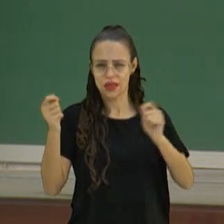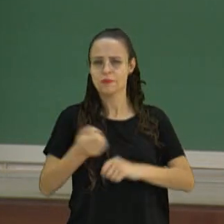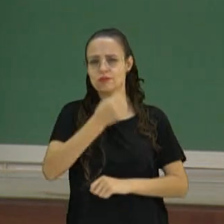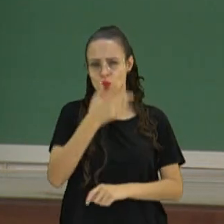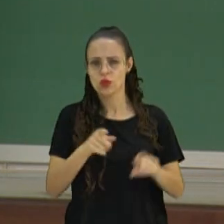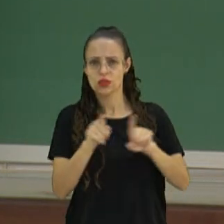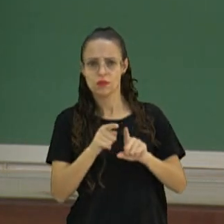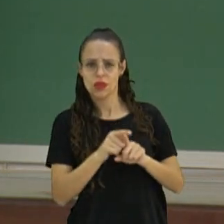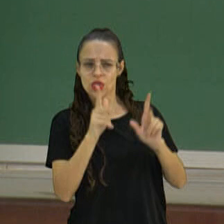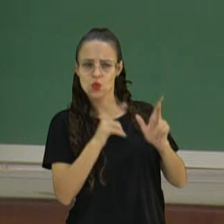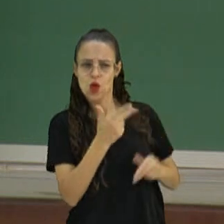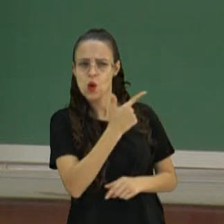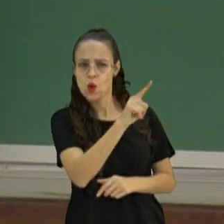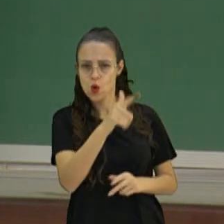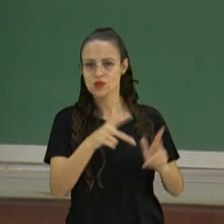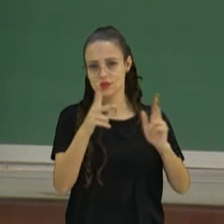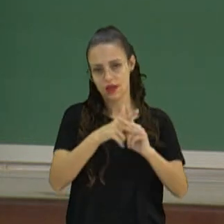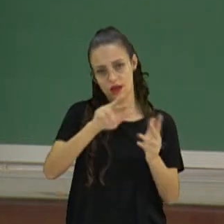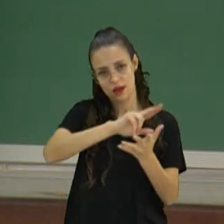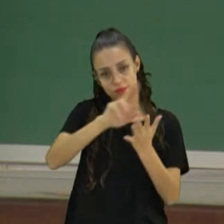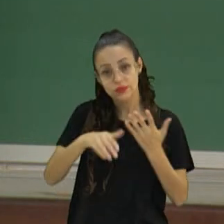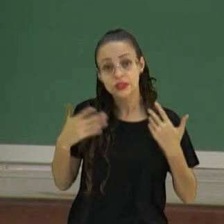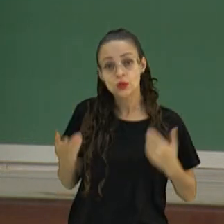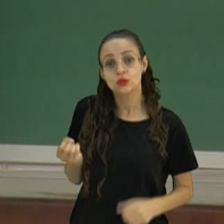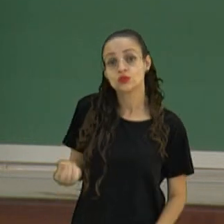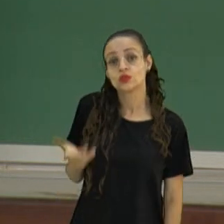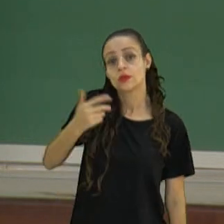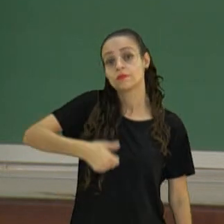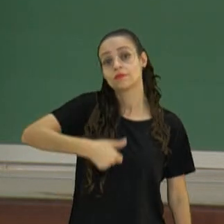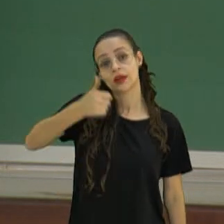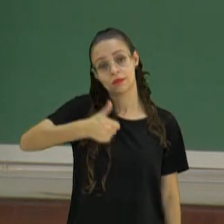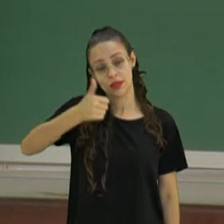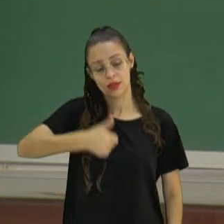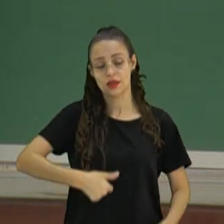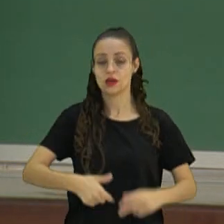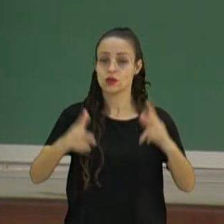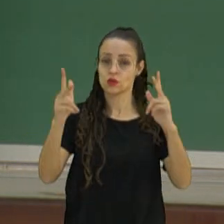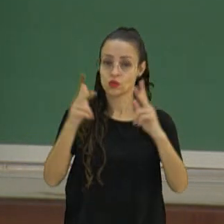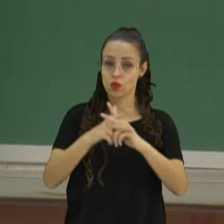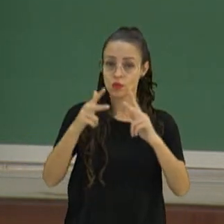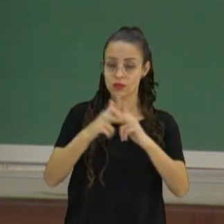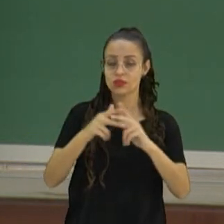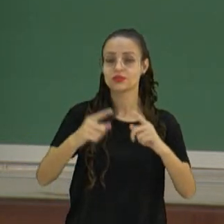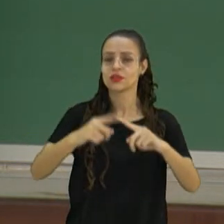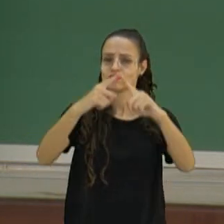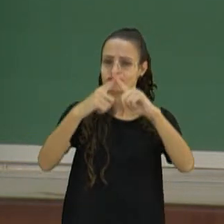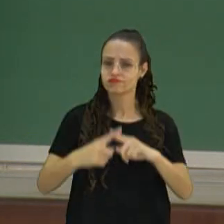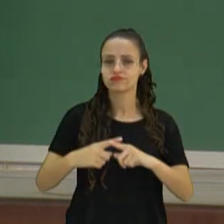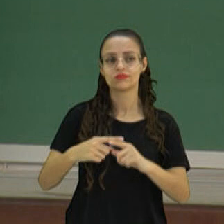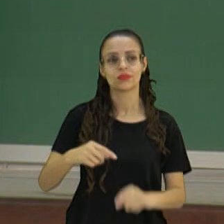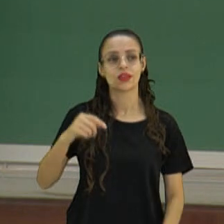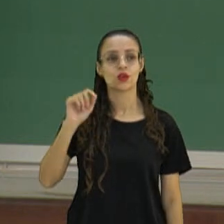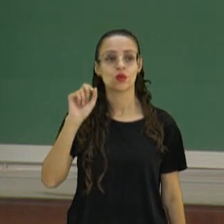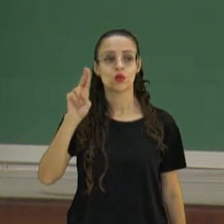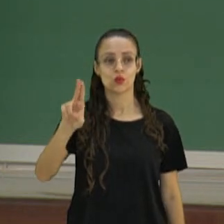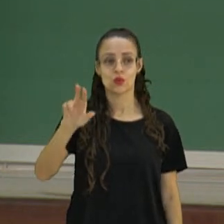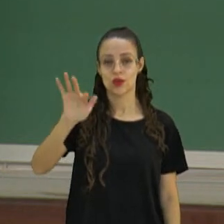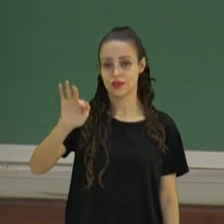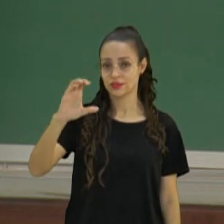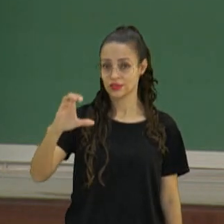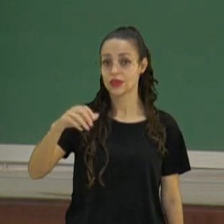A partir daí surge então a primeira competição, que é o UFC, em 1993, nos Estados